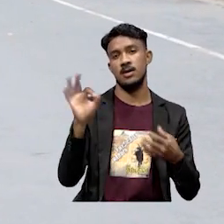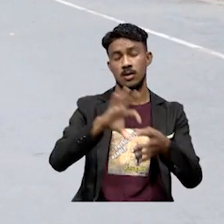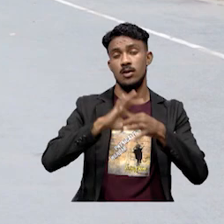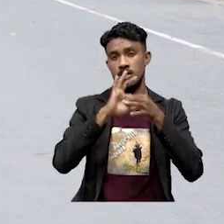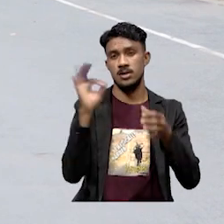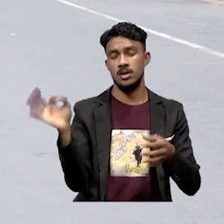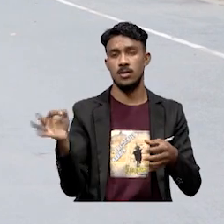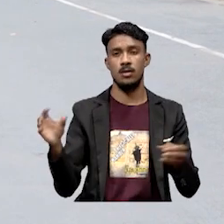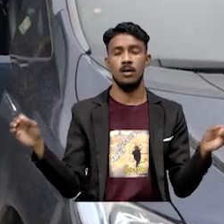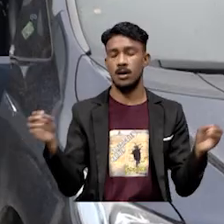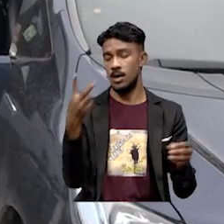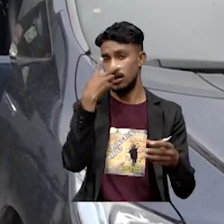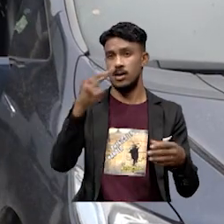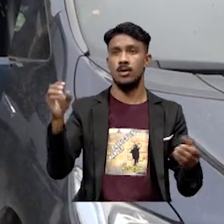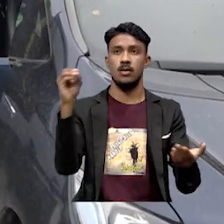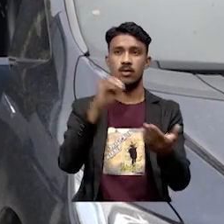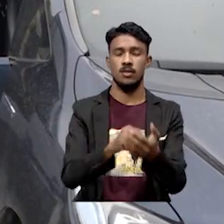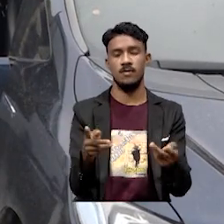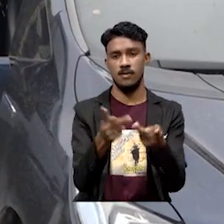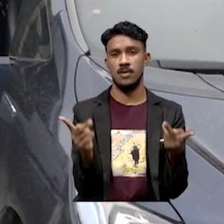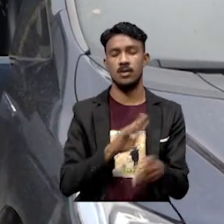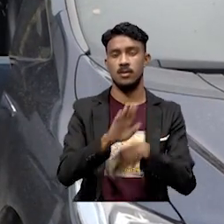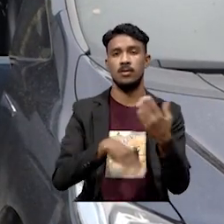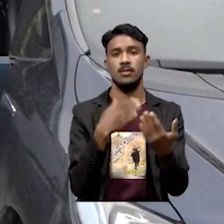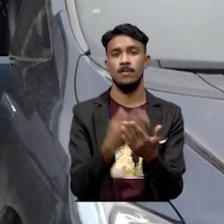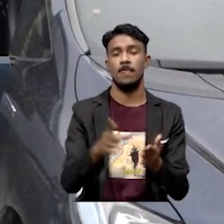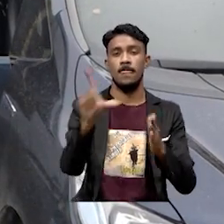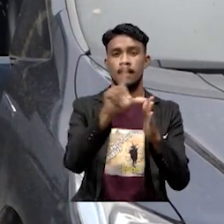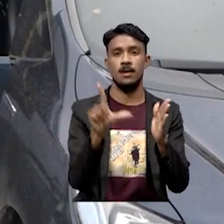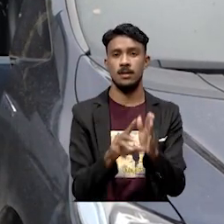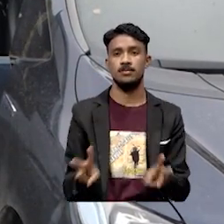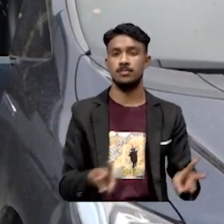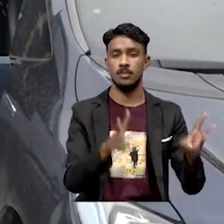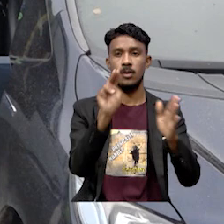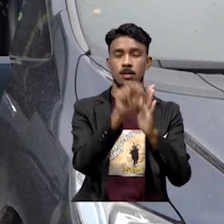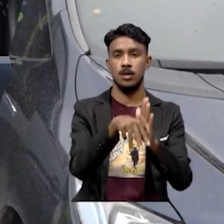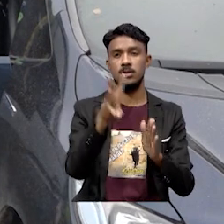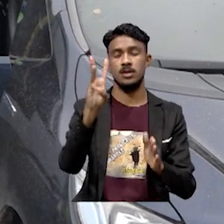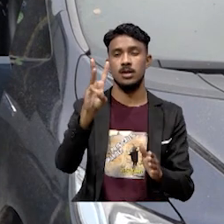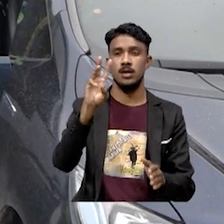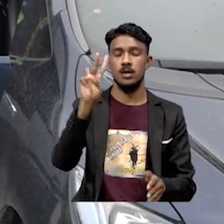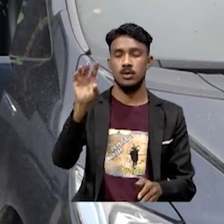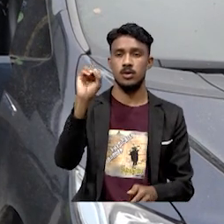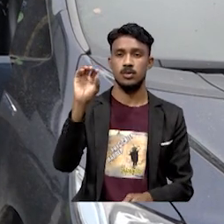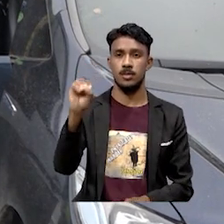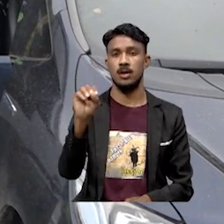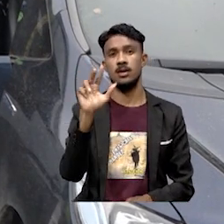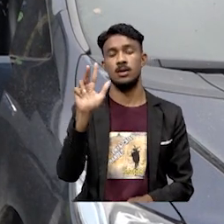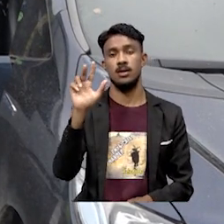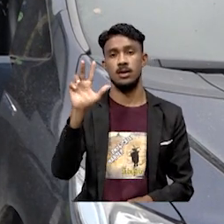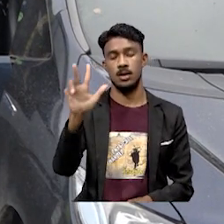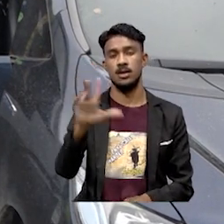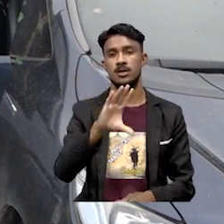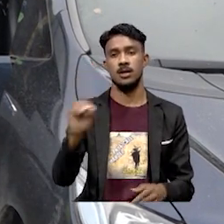area tomak estacionamento tuir ko lei código estrada número 6 2003 ne ia na ba tet mo mos ba ita